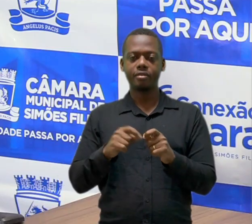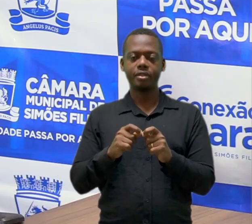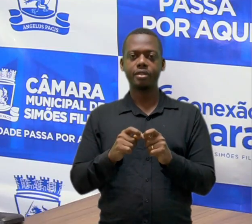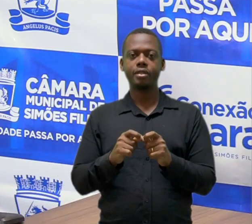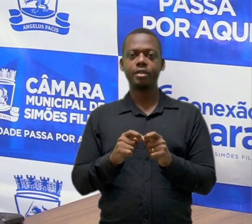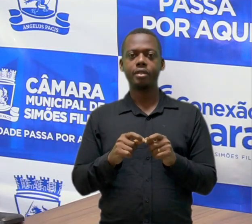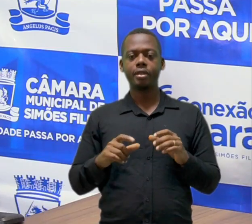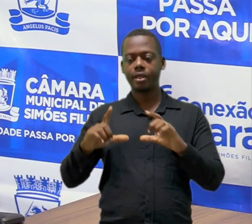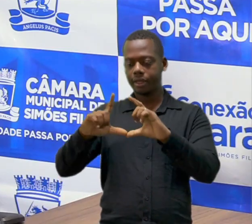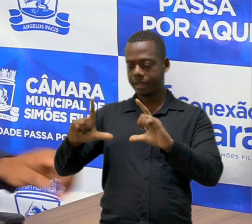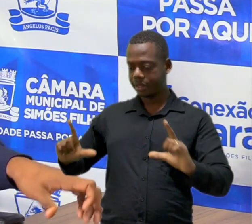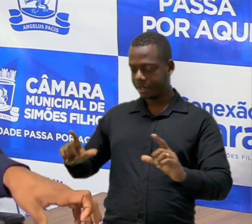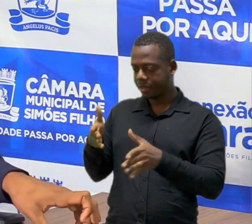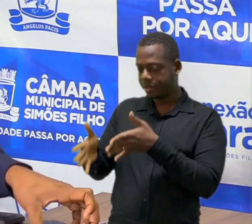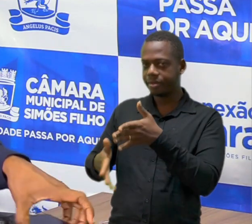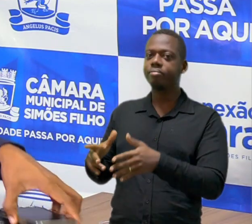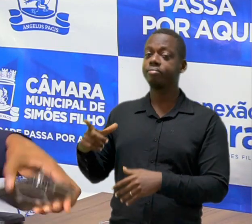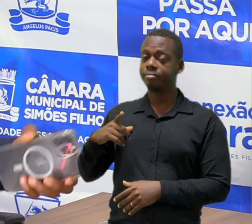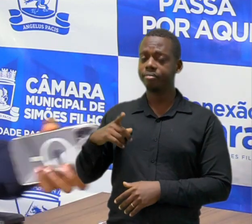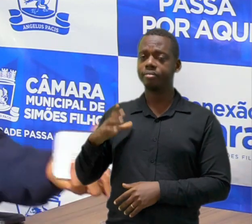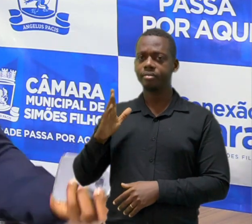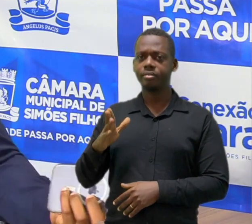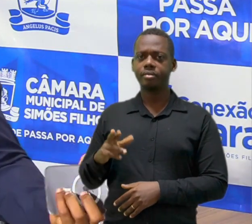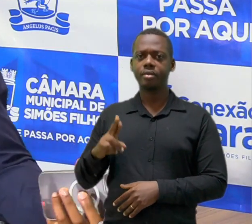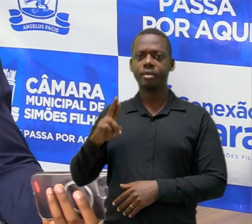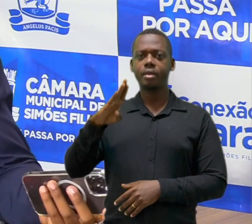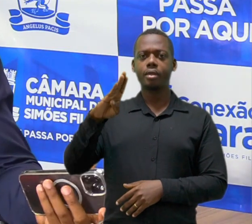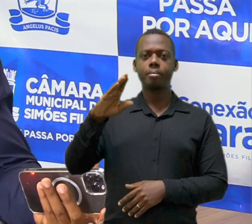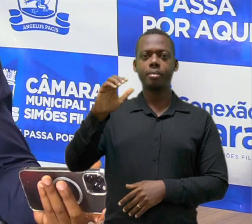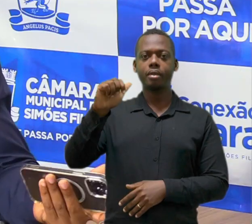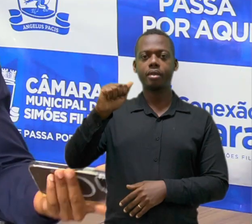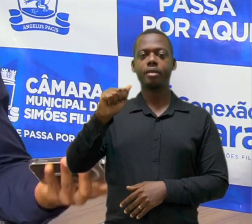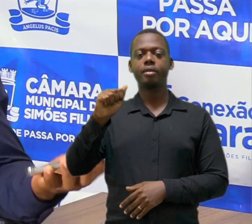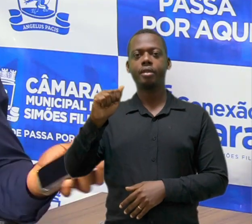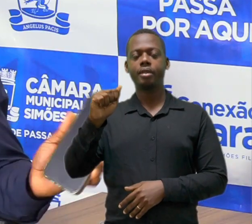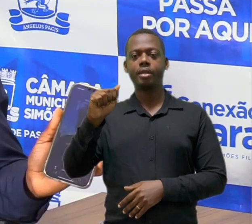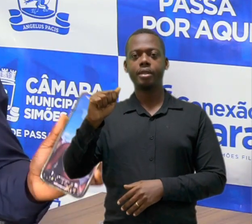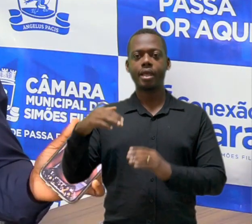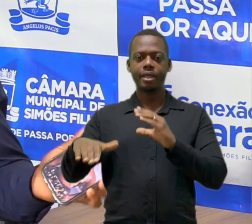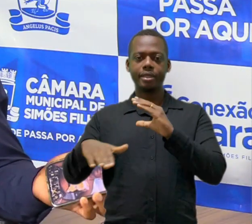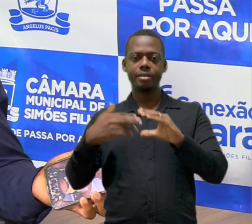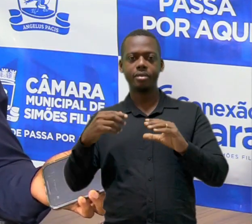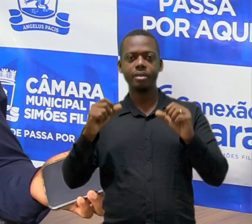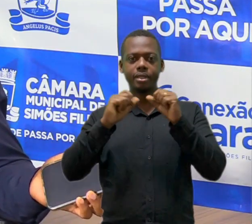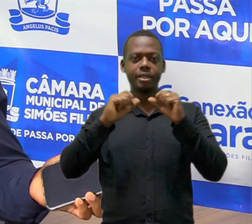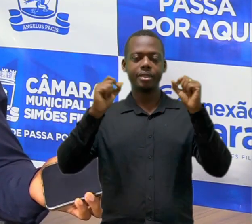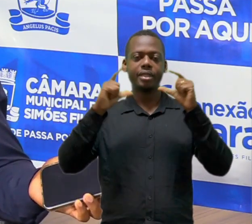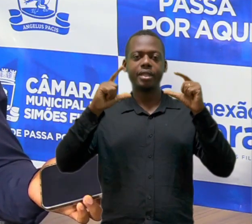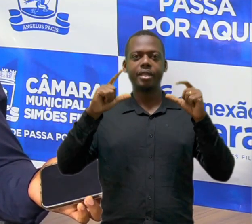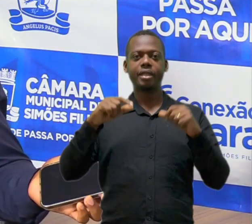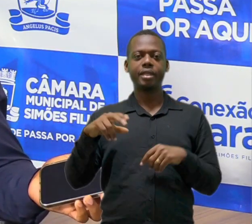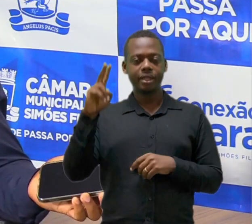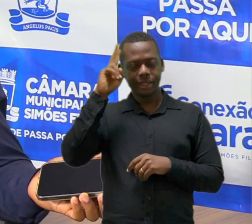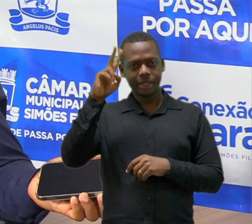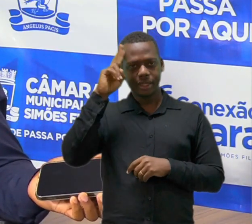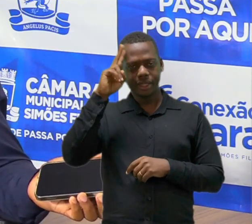a janela de A Libras. janela de Libras. Rebeca, acho que foi Rebeca, não foi Beca, que recebeu aquela mensagem de alerta, você lembra? Ou